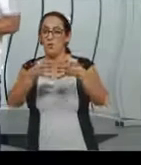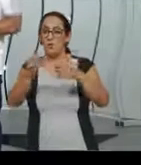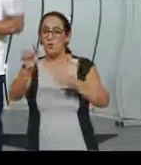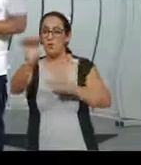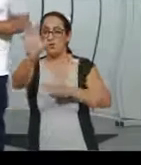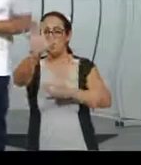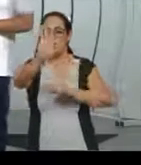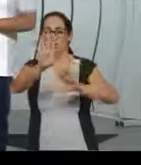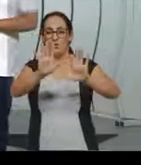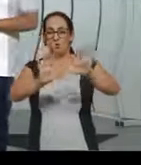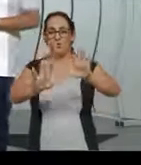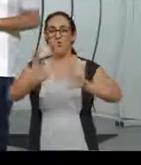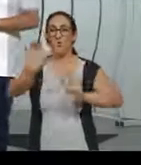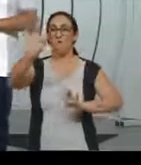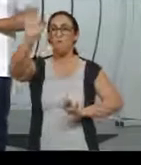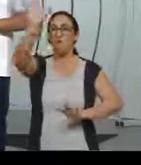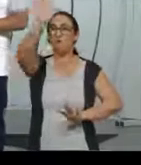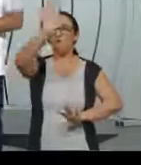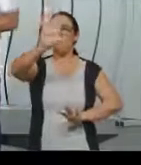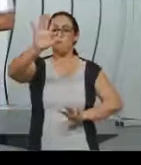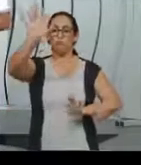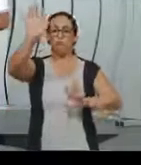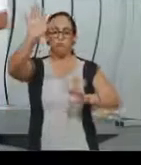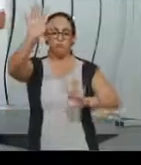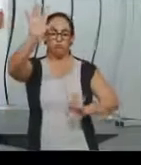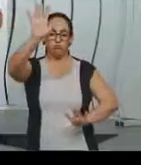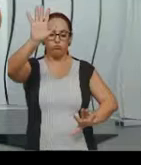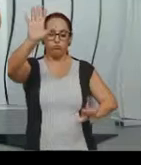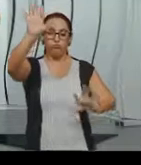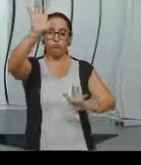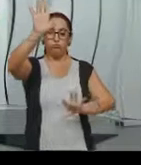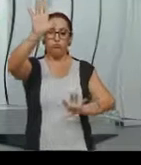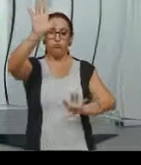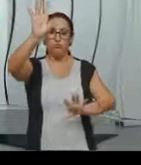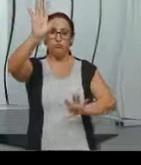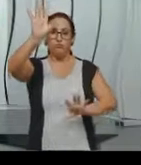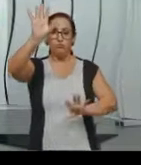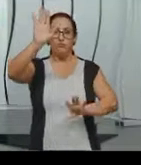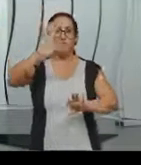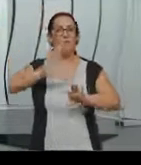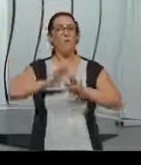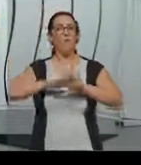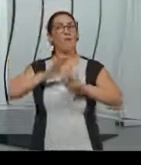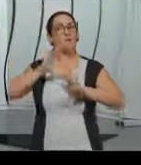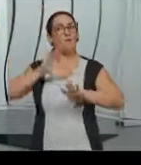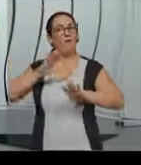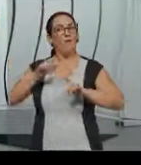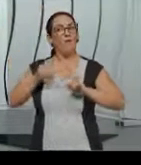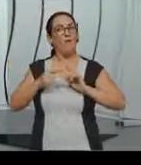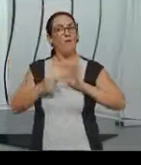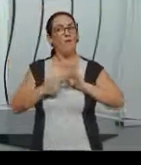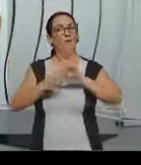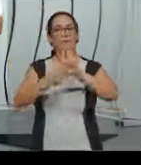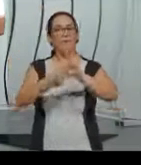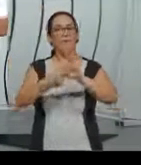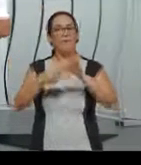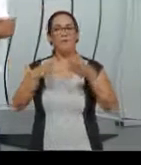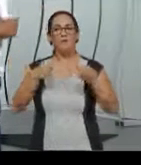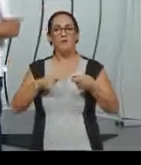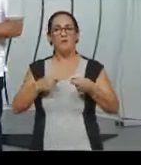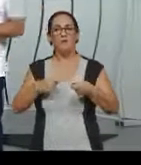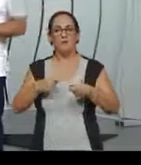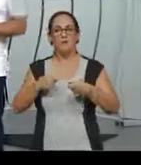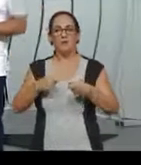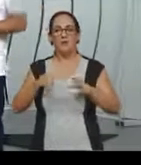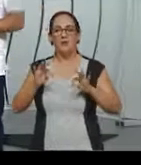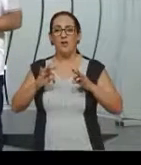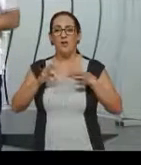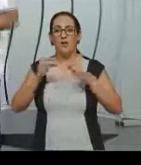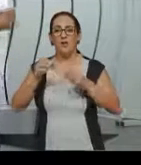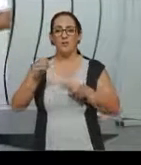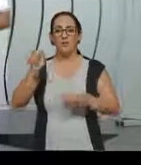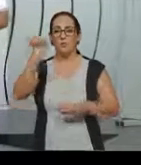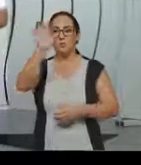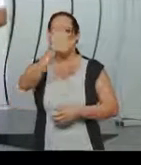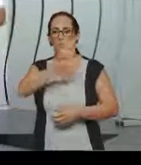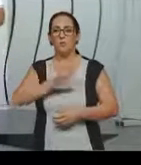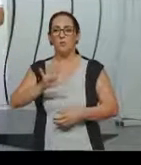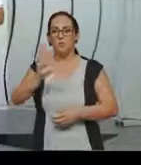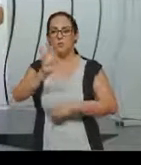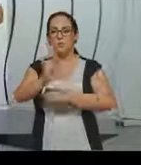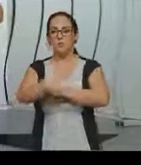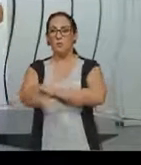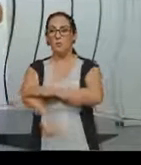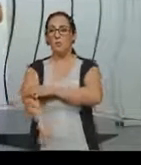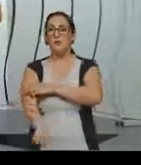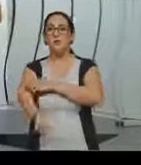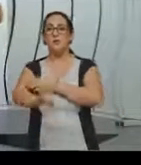Sudeste e Sul foram as que mais se destacaram nesse aspecto, tá? Então, comparando todo o país, você tinha muito